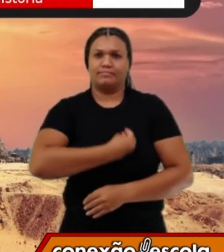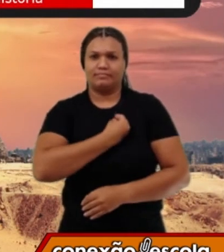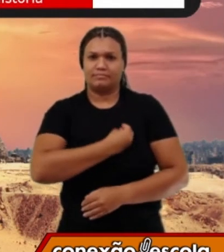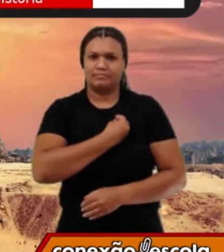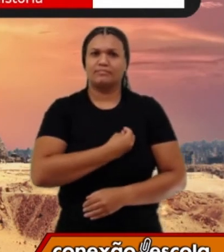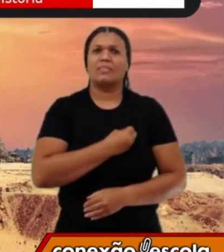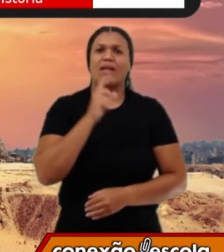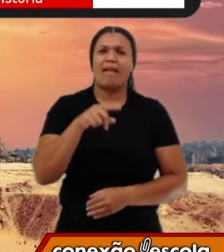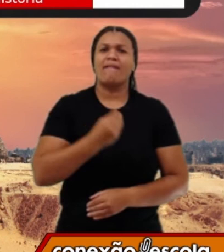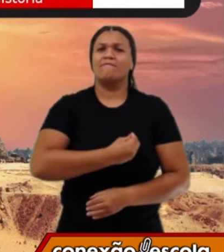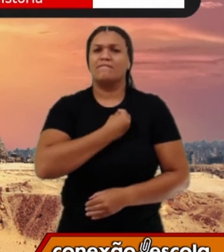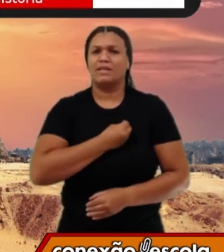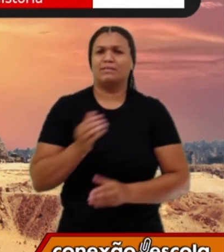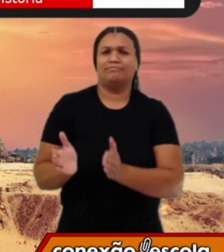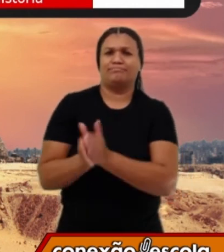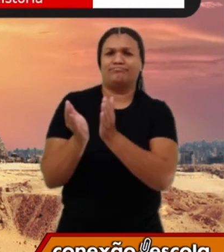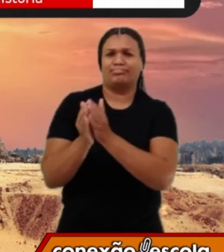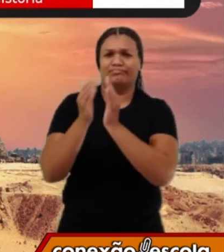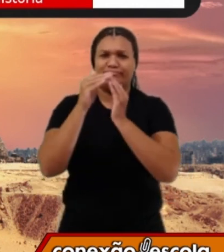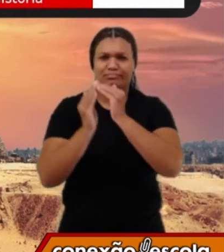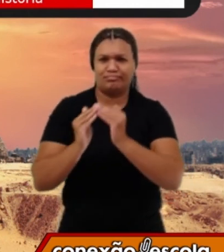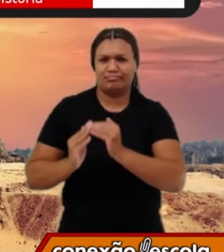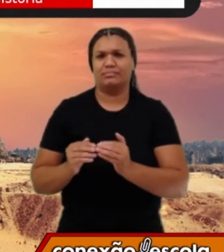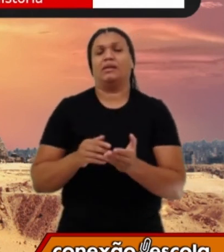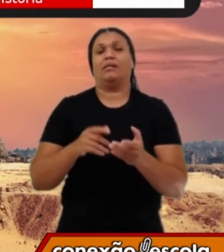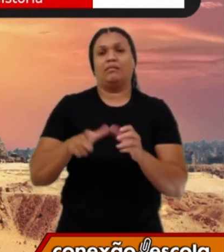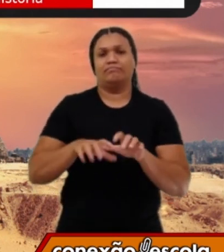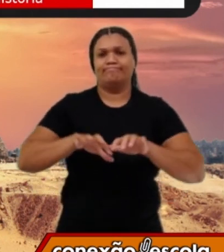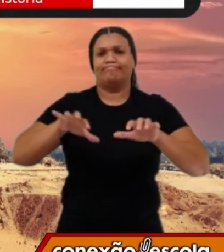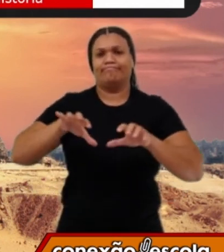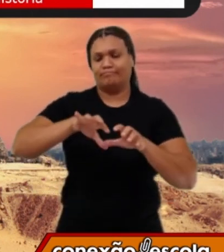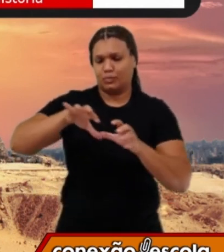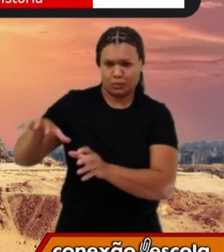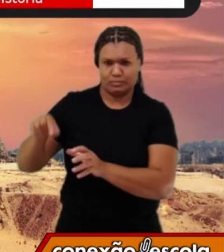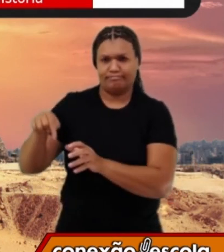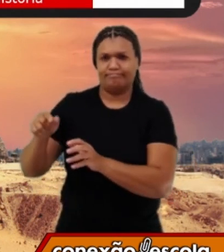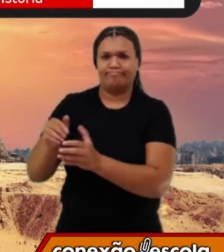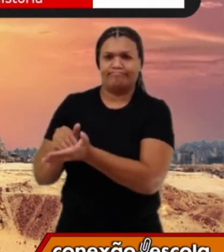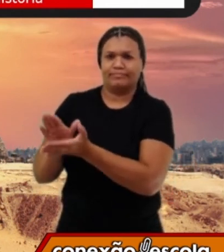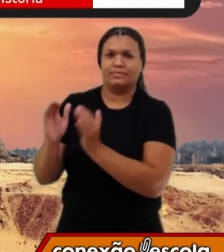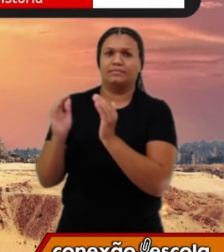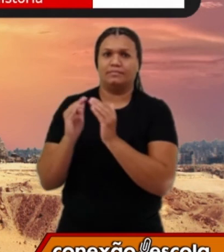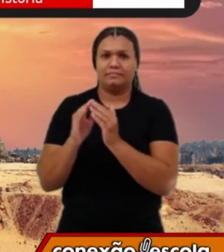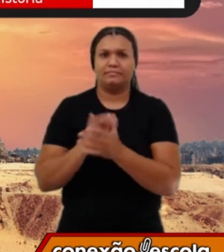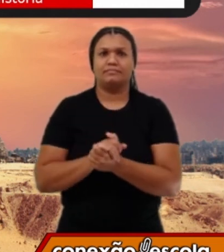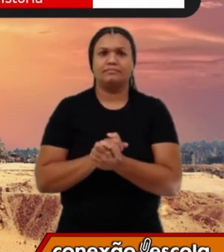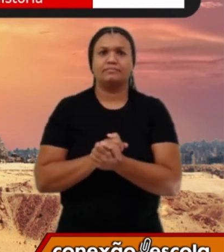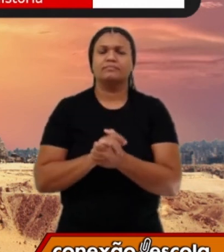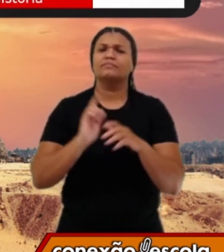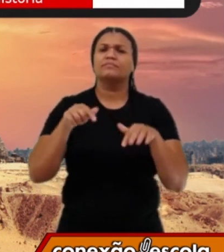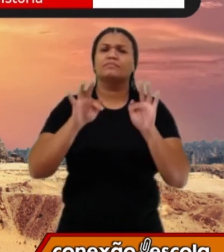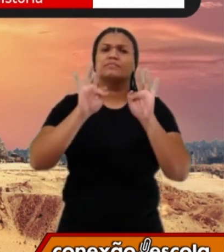numa vida marginal à parte da sociedade, já que eles foram expulsos de suas casas. O fim da